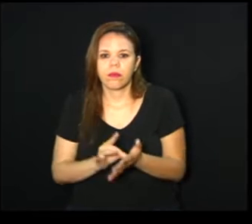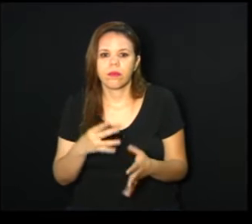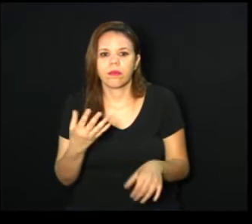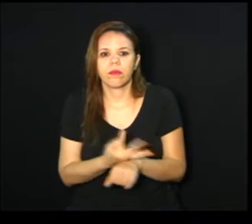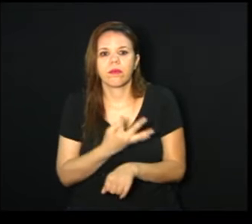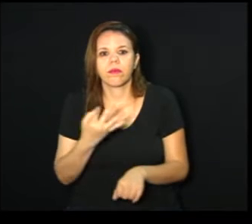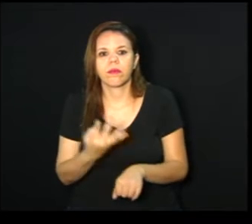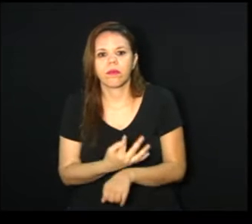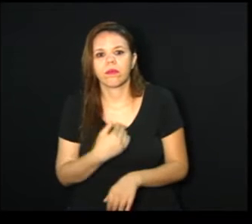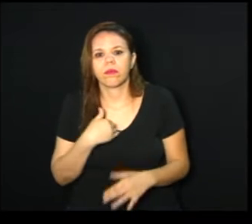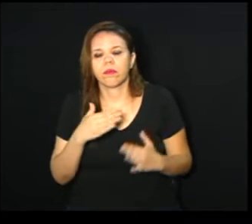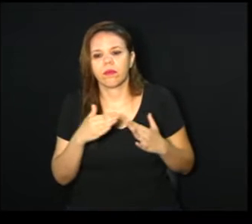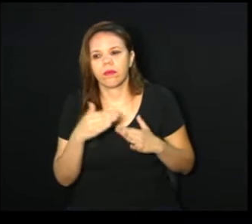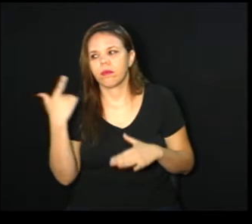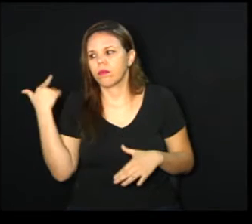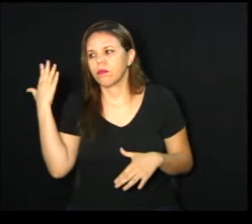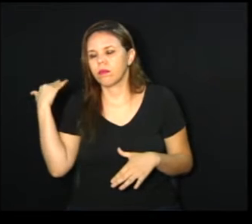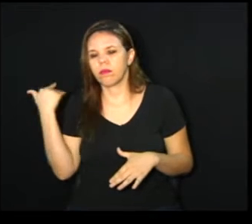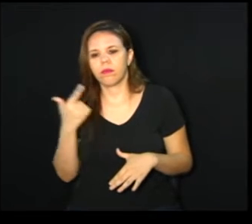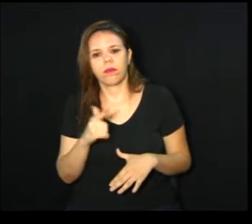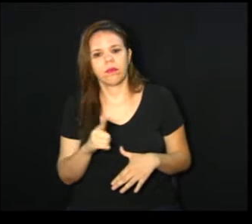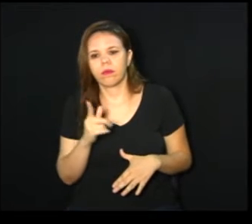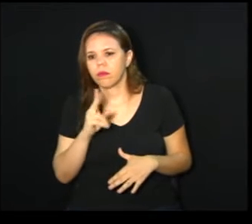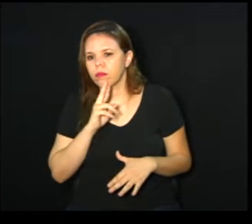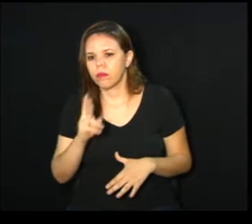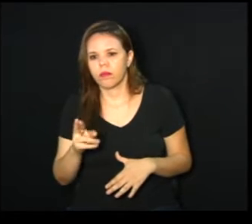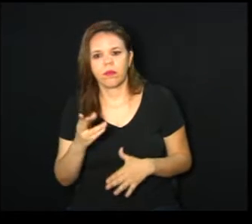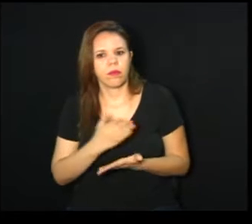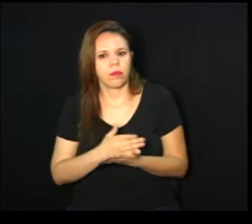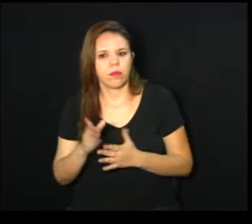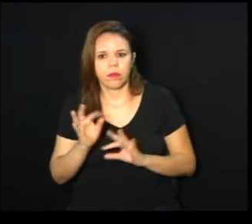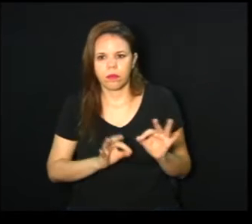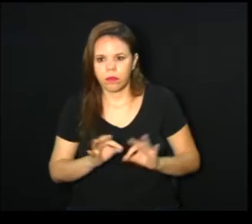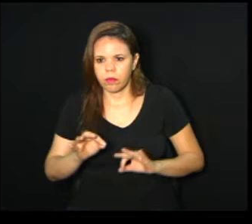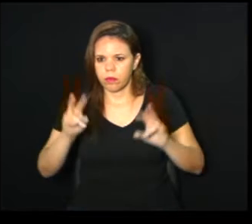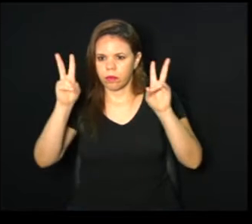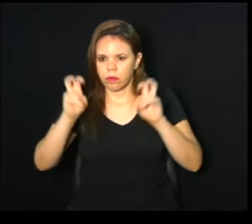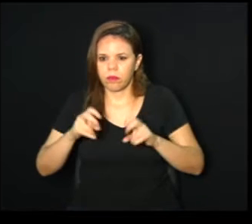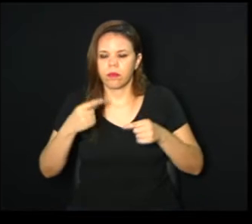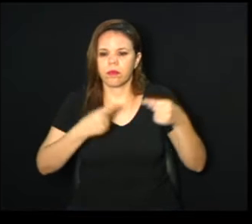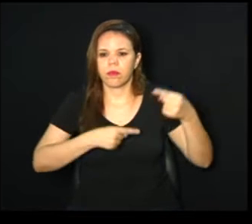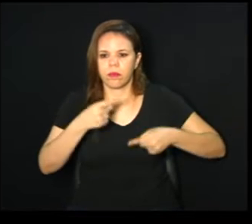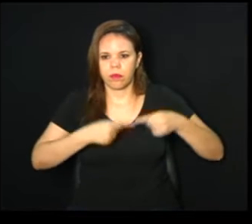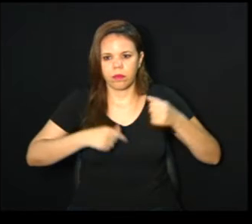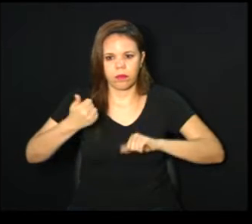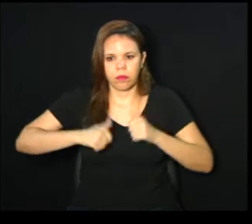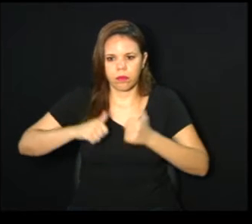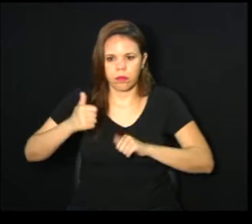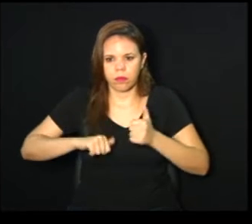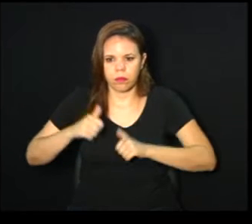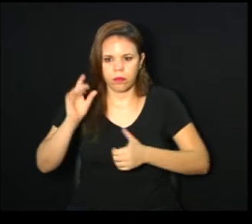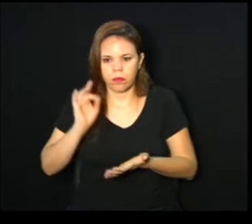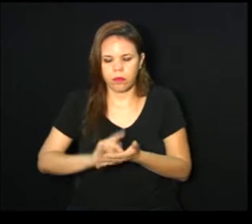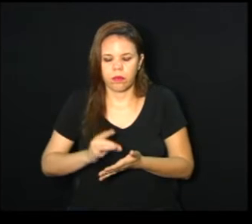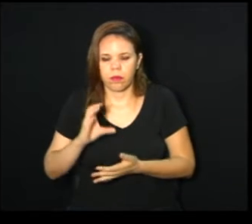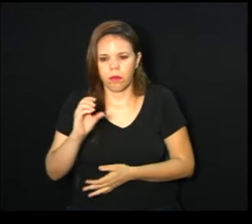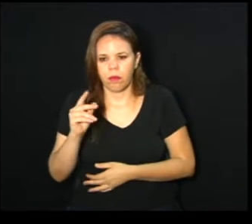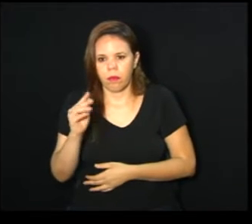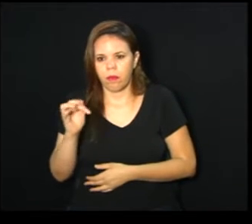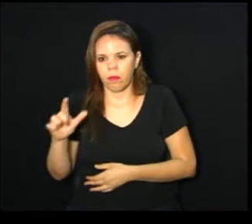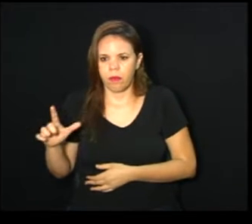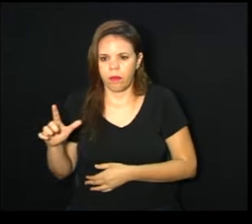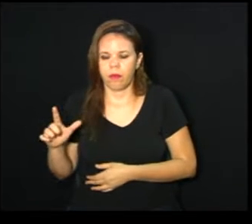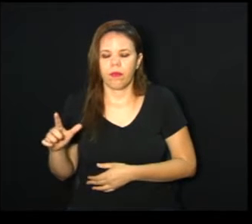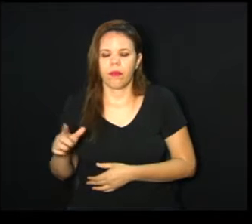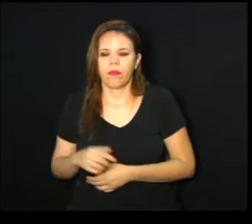suportar? Isso nós não tínhamos resposta no início do projeto. Então foi um tema muito discutido e avaliado para a realidade da CPFL, das redes